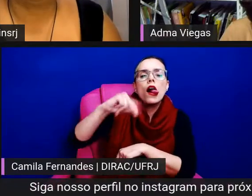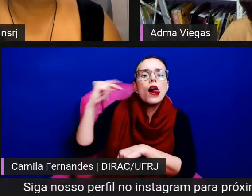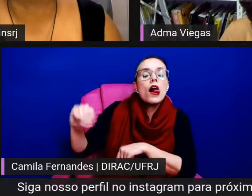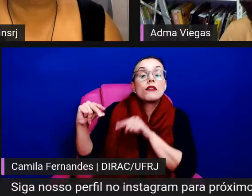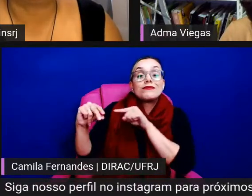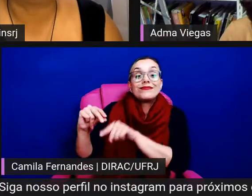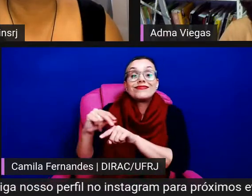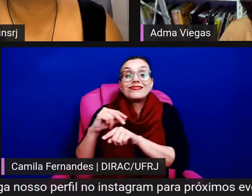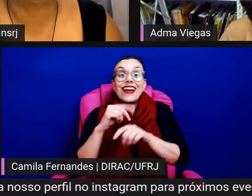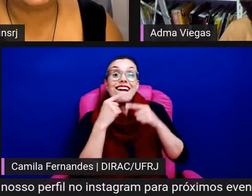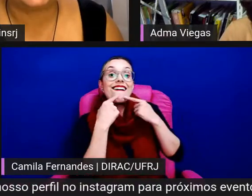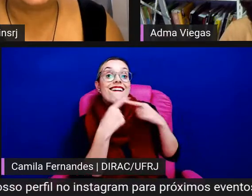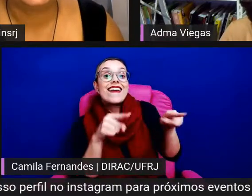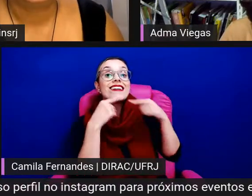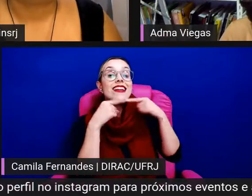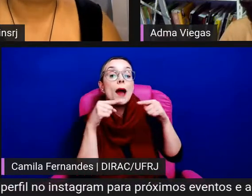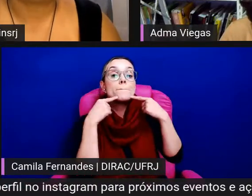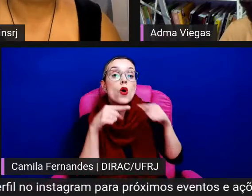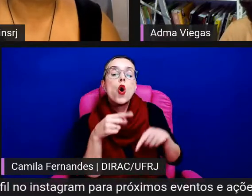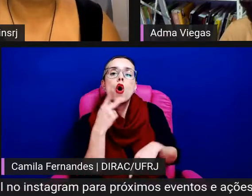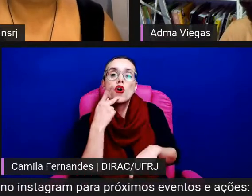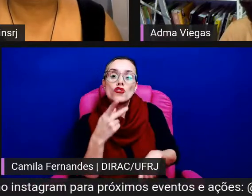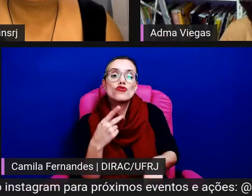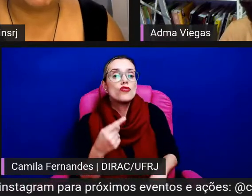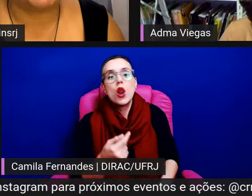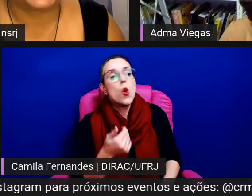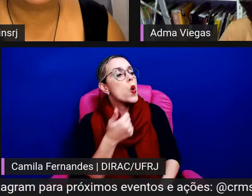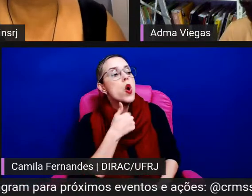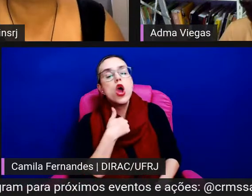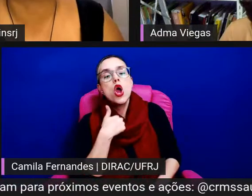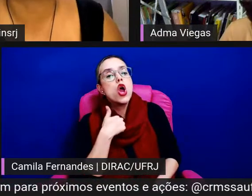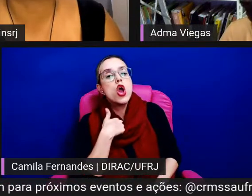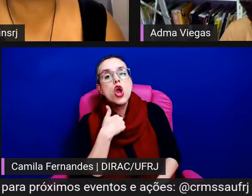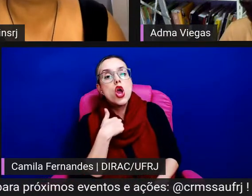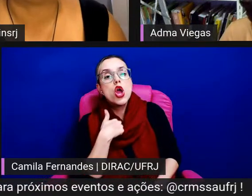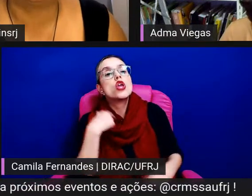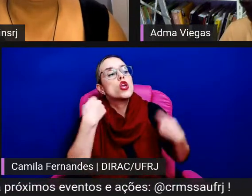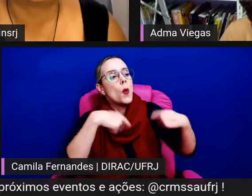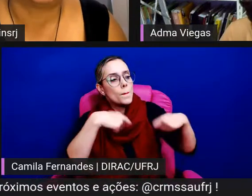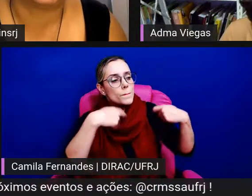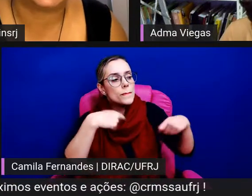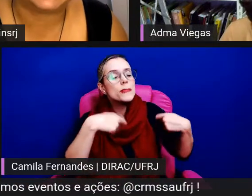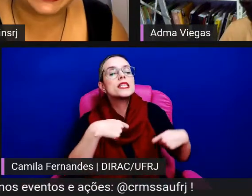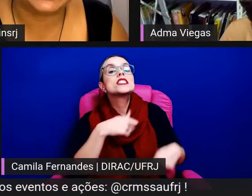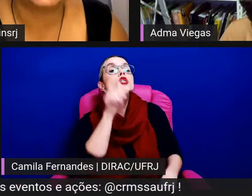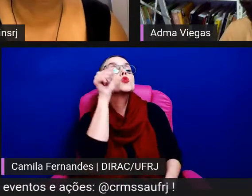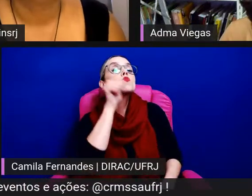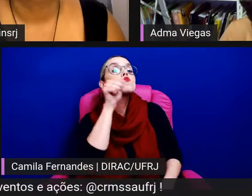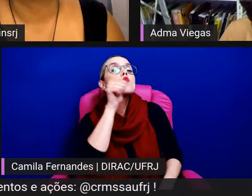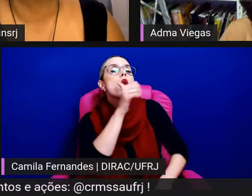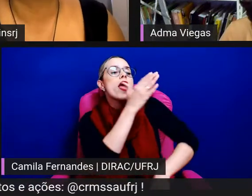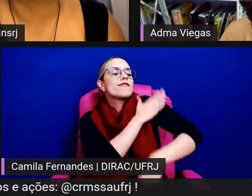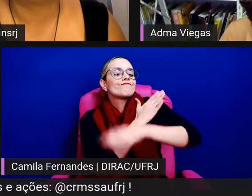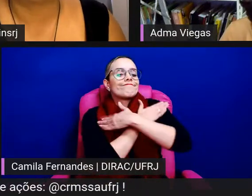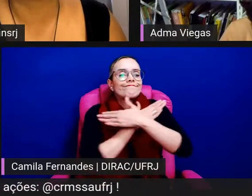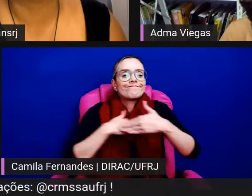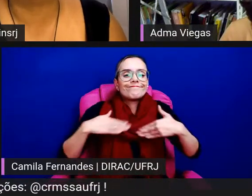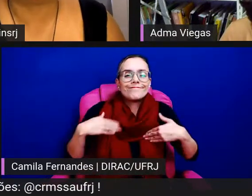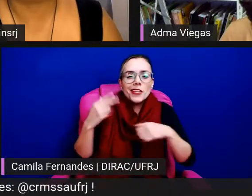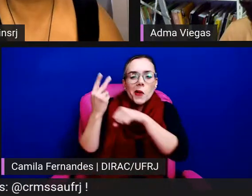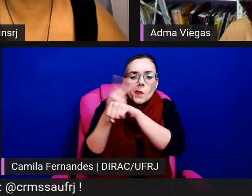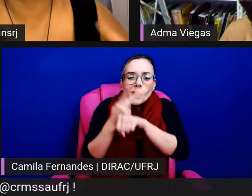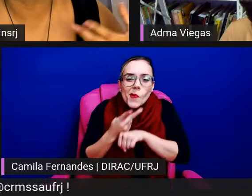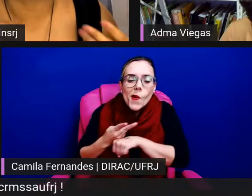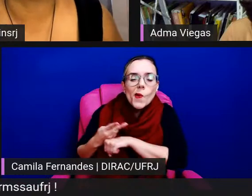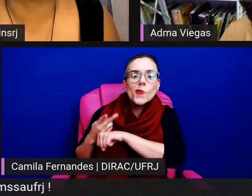ser revistada por uma mulher. E ela, que não performa aquela feminilidade padrão da colonialidade, começou a falar: eu